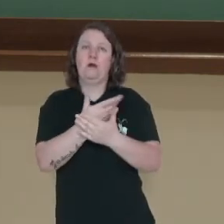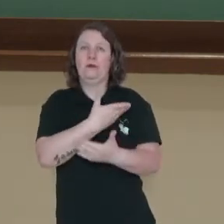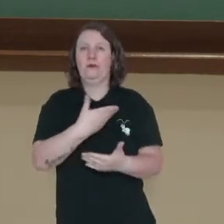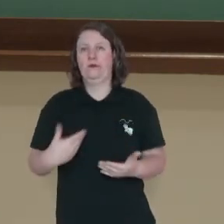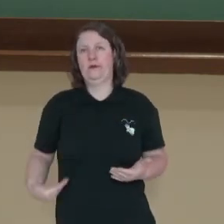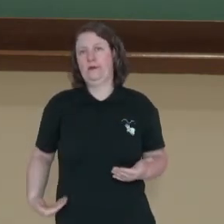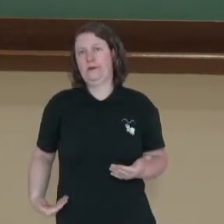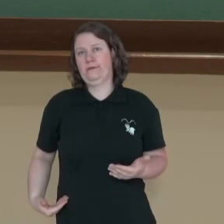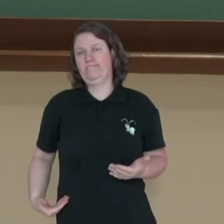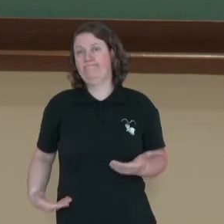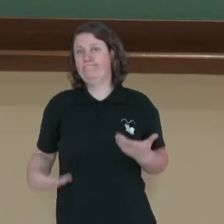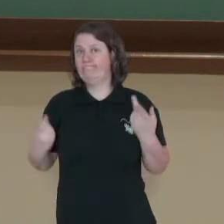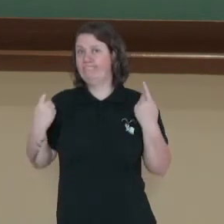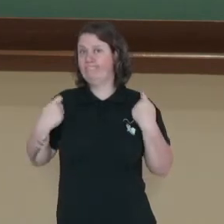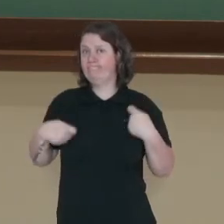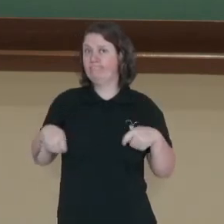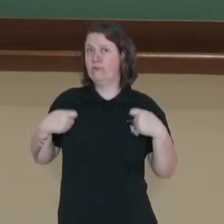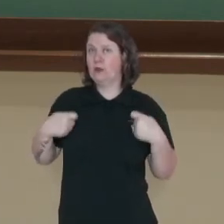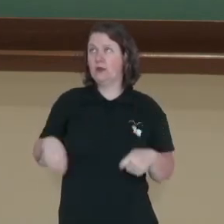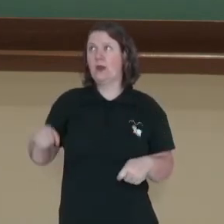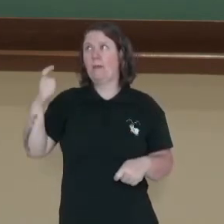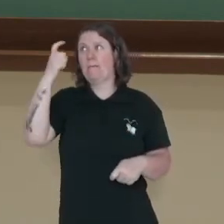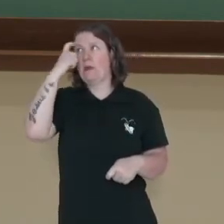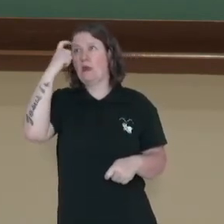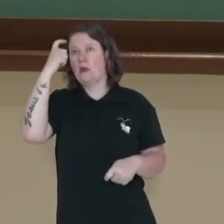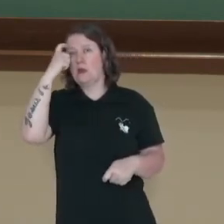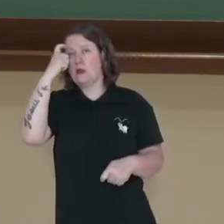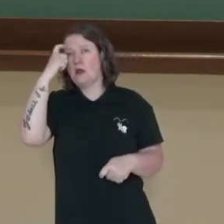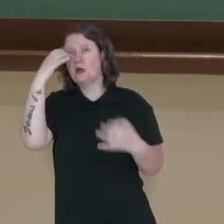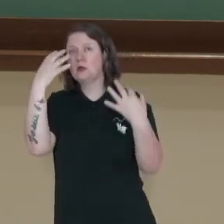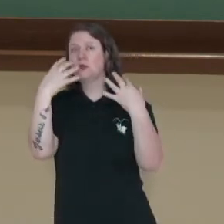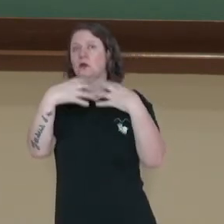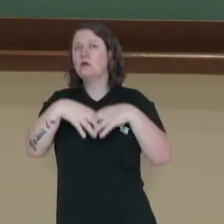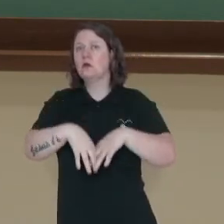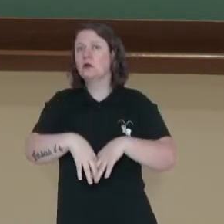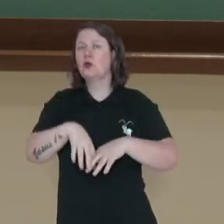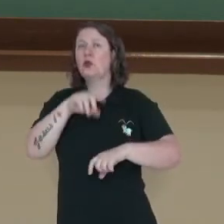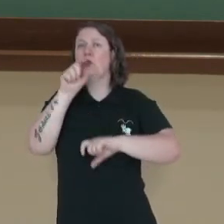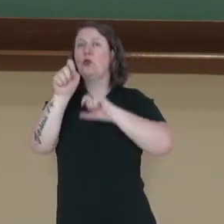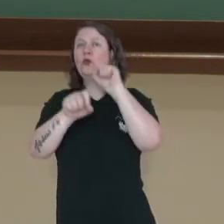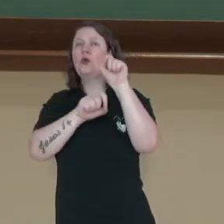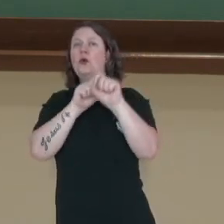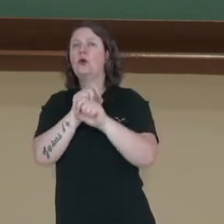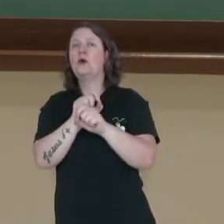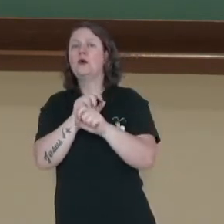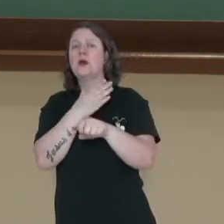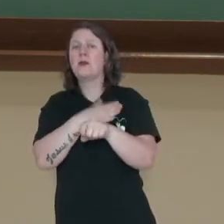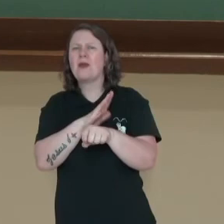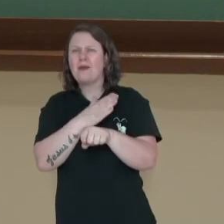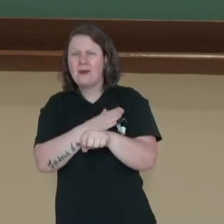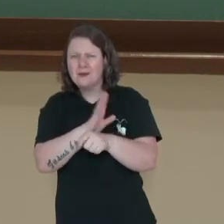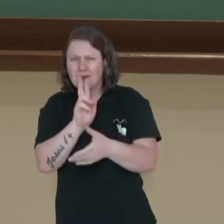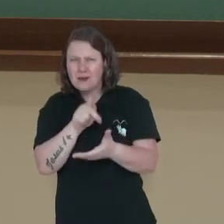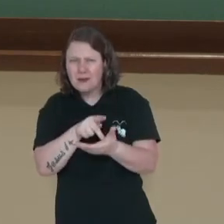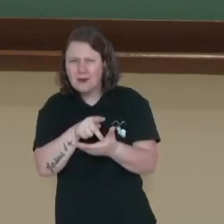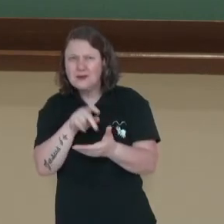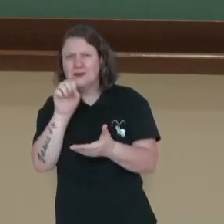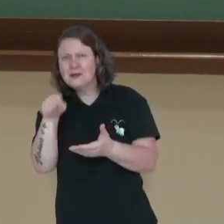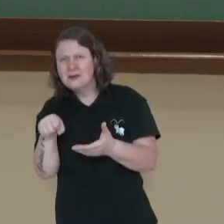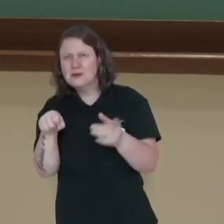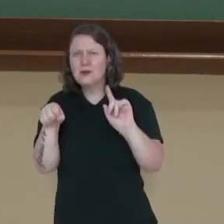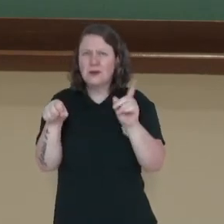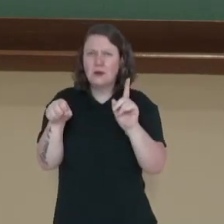A gente precisa, né, problematizar essas questões e pensar na aplicabilidade, na efetividade dessas leis